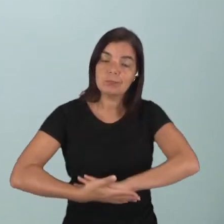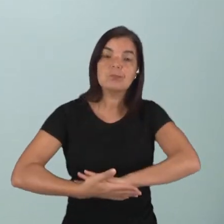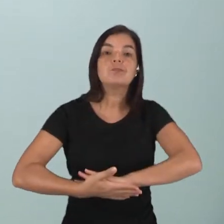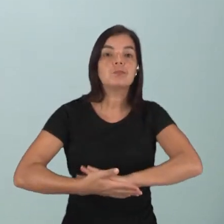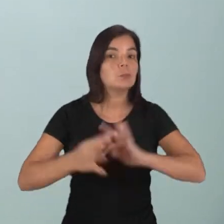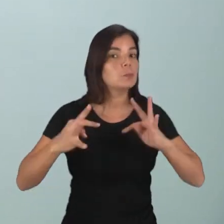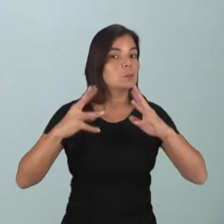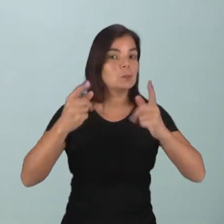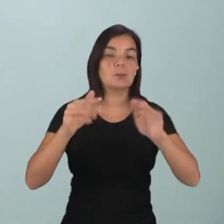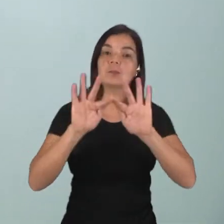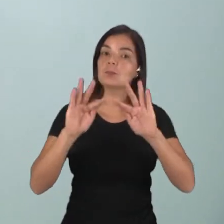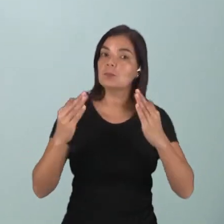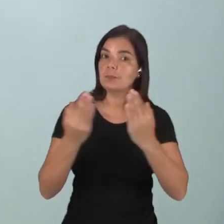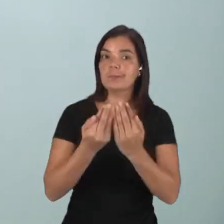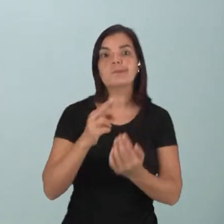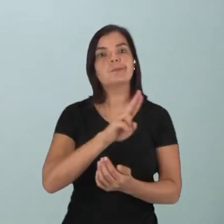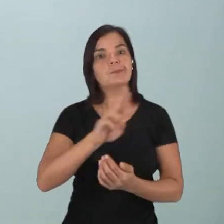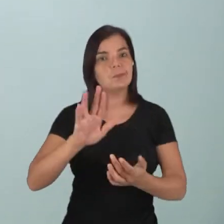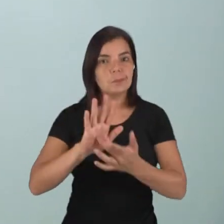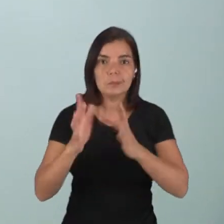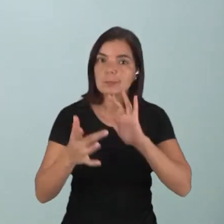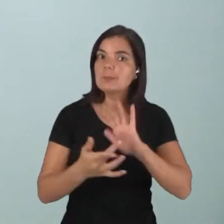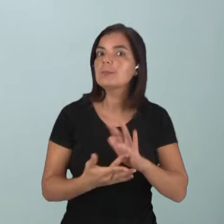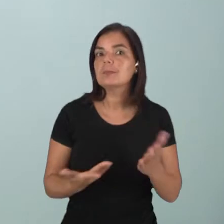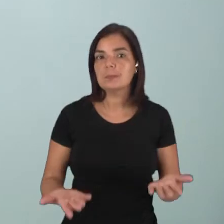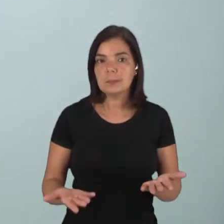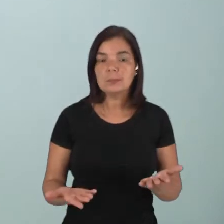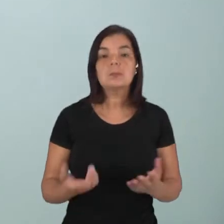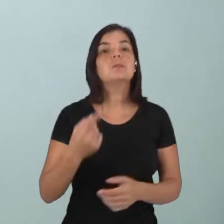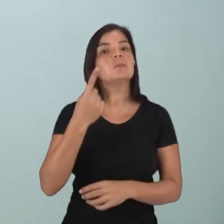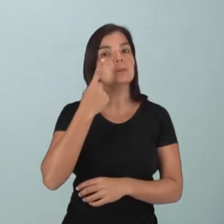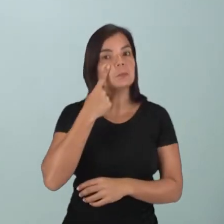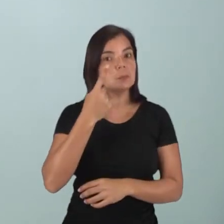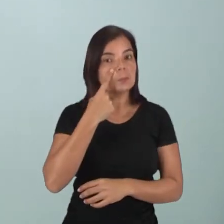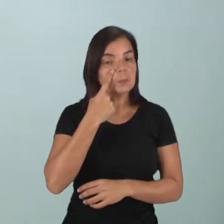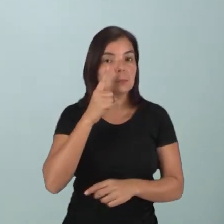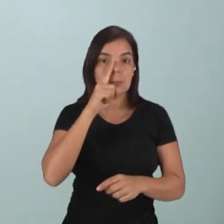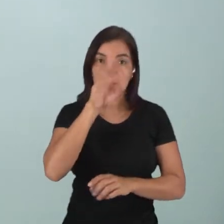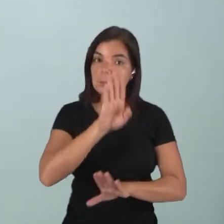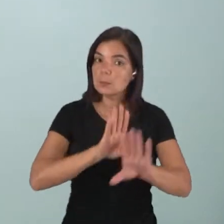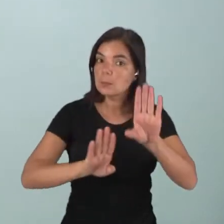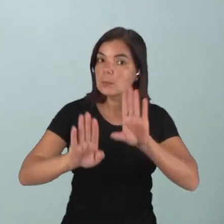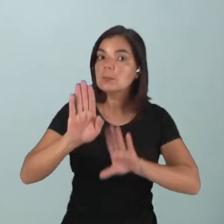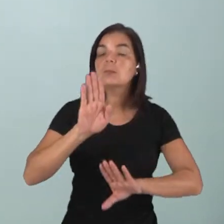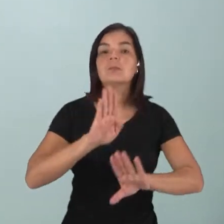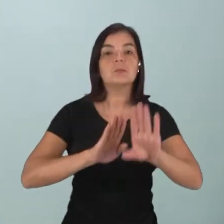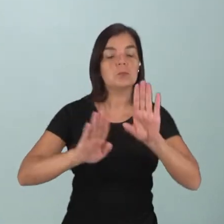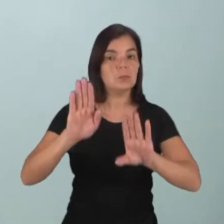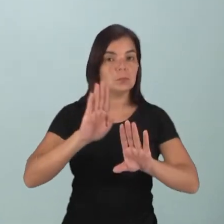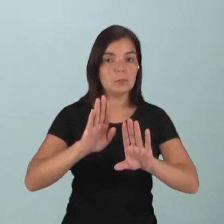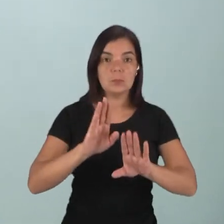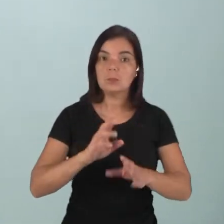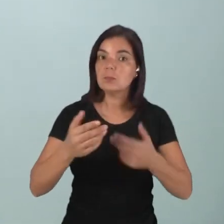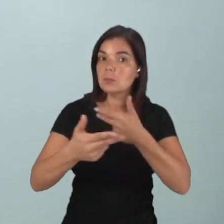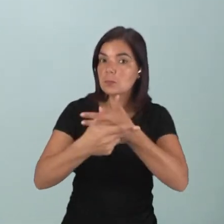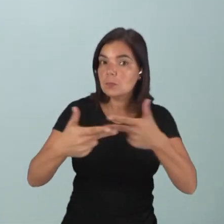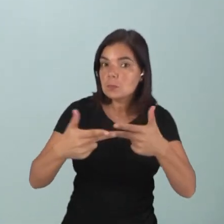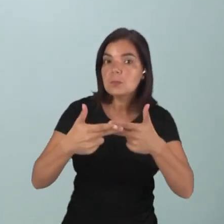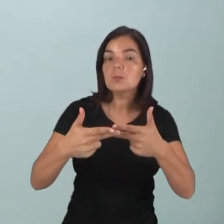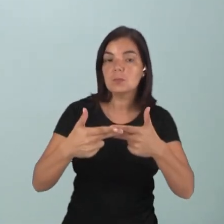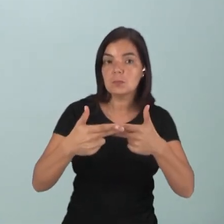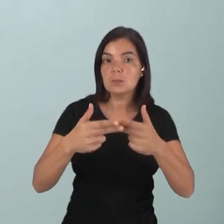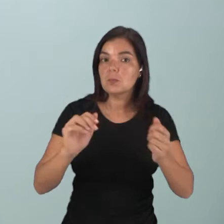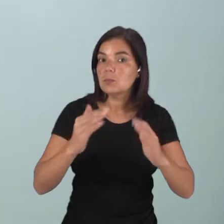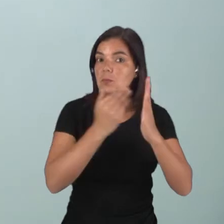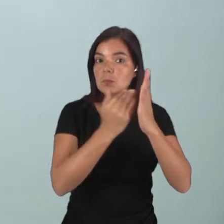vitimando toda uma família, em nome de Deus. Então, a gente tem que ter esse cuidado de não levar determinadas coisas a